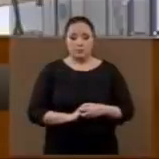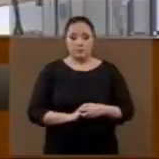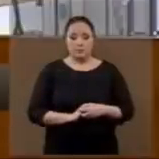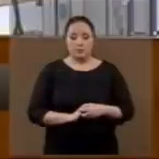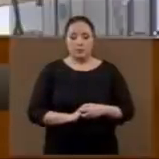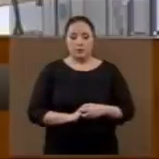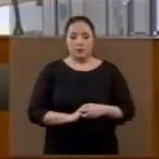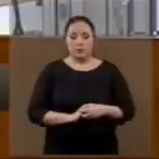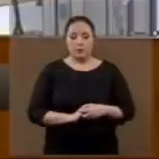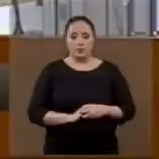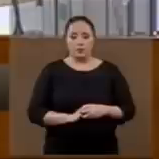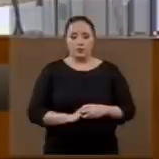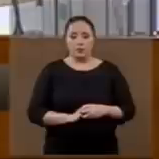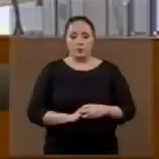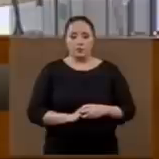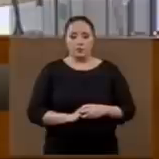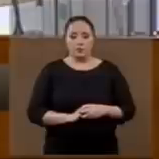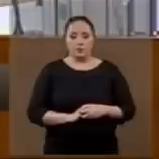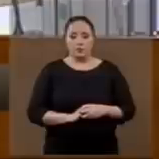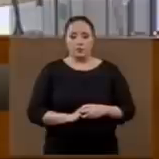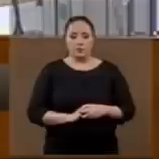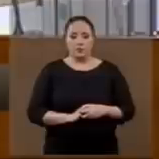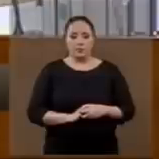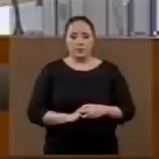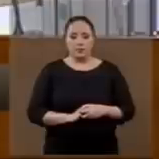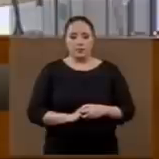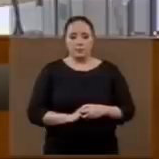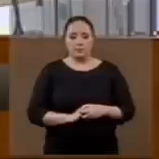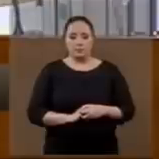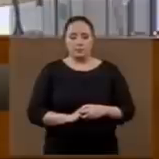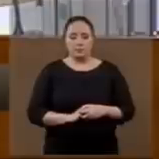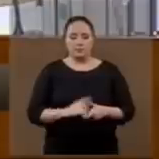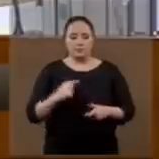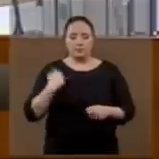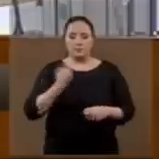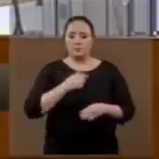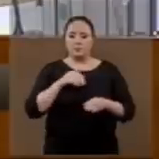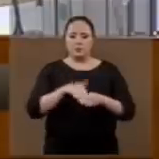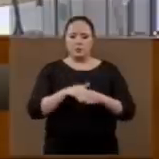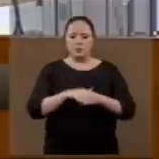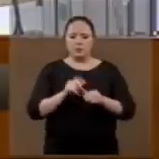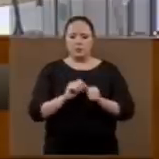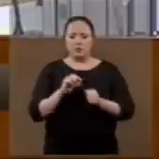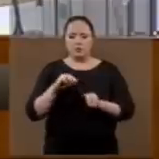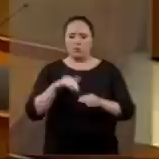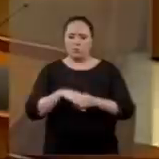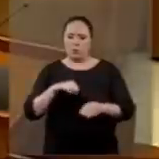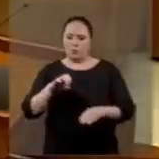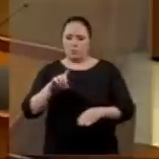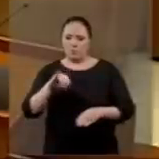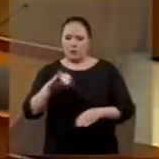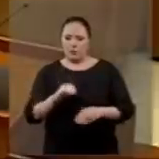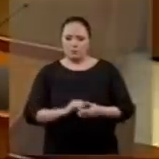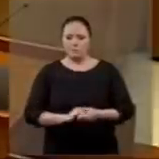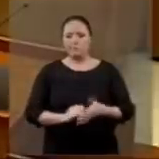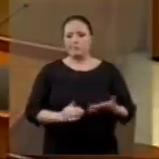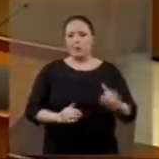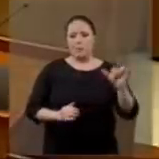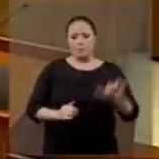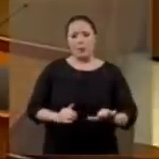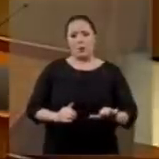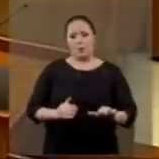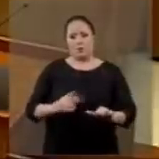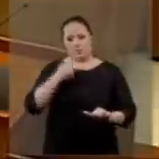estávamos votando no sentido de formar o voto médio. Aí fica pior ainda para o contribuinte,